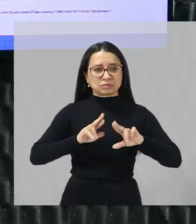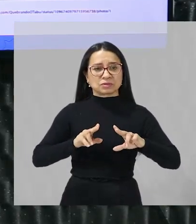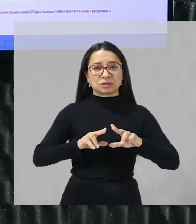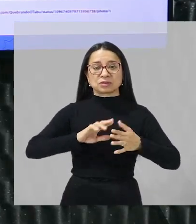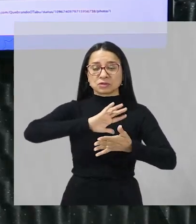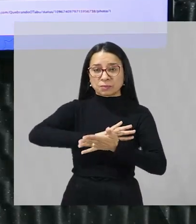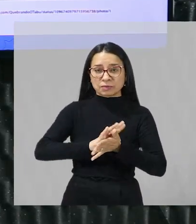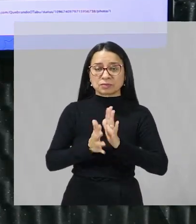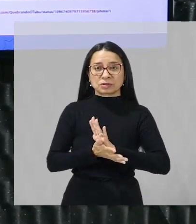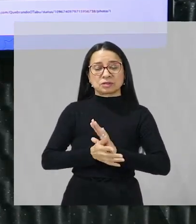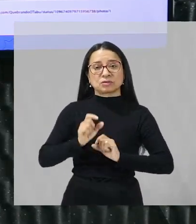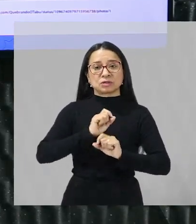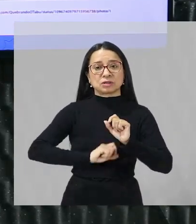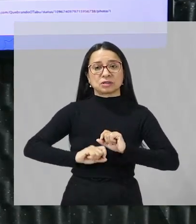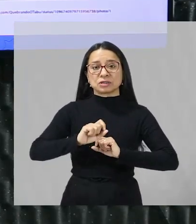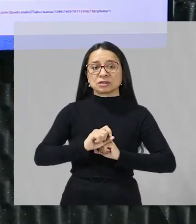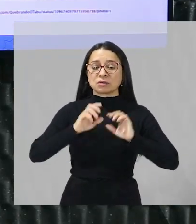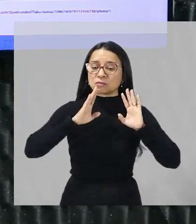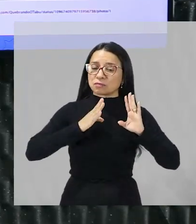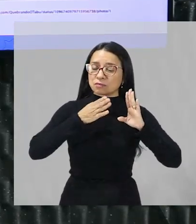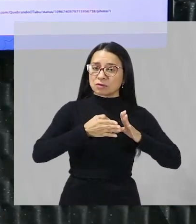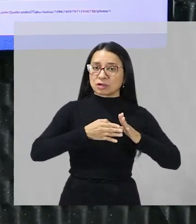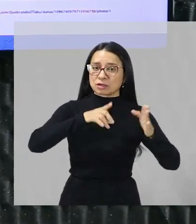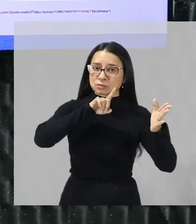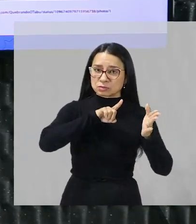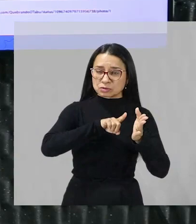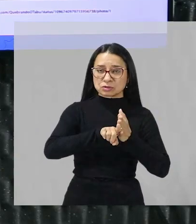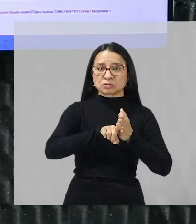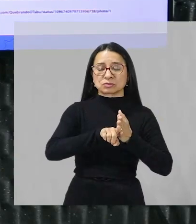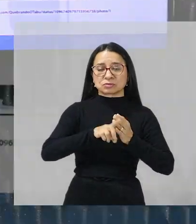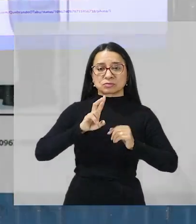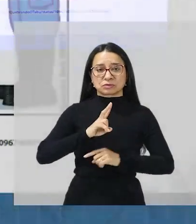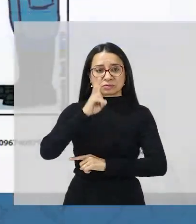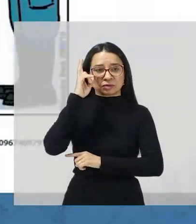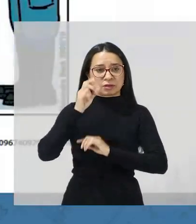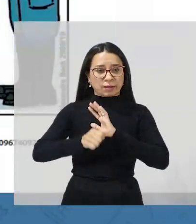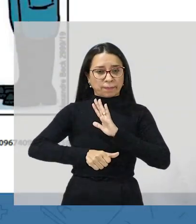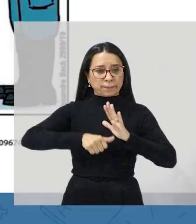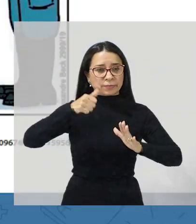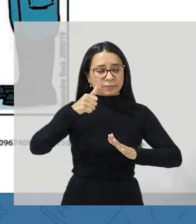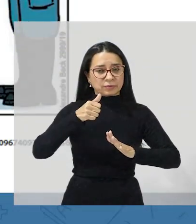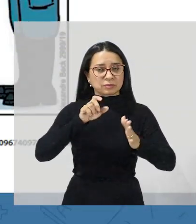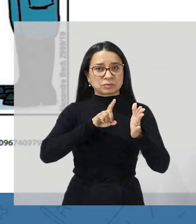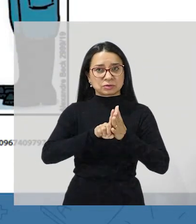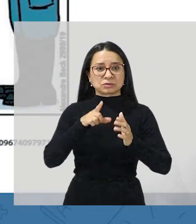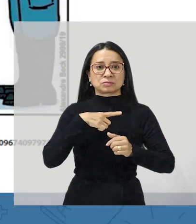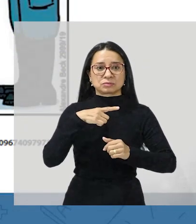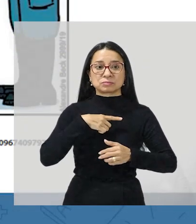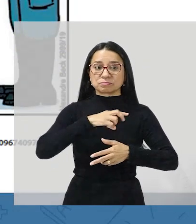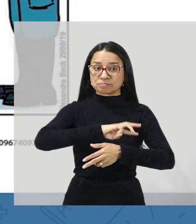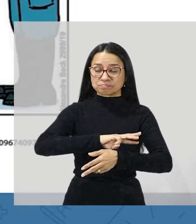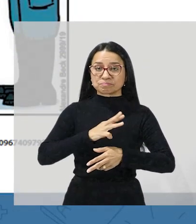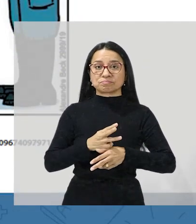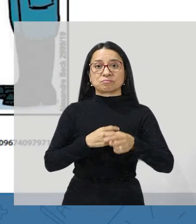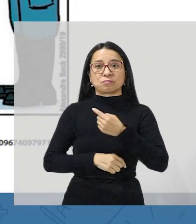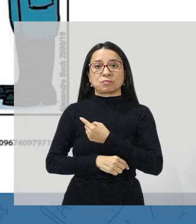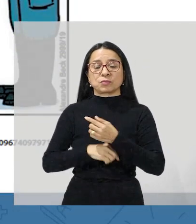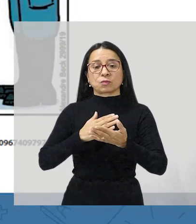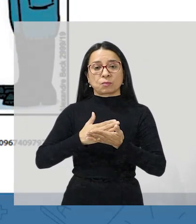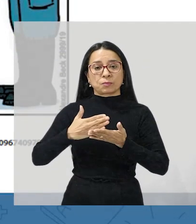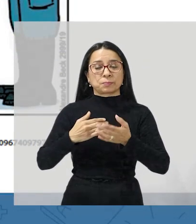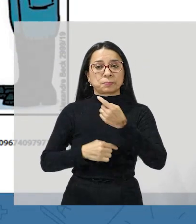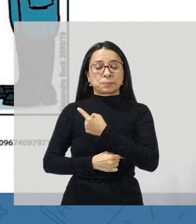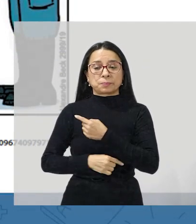questão nos vestibulares. Por exemplo, essa primeira aqui, vamos dar uma olhada? É uma questão que caiu já na UEMA. E ela começa